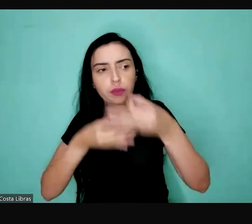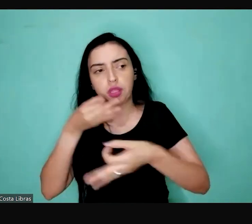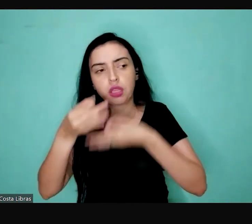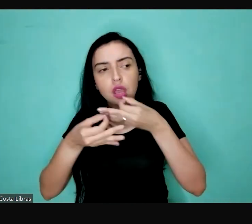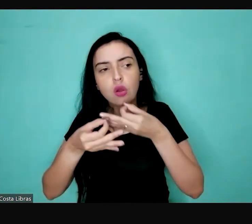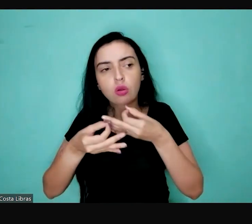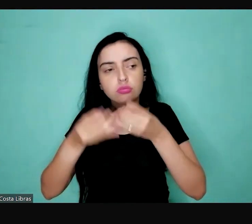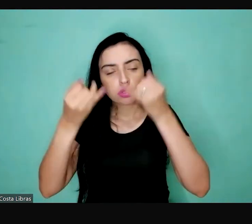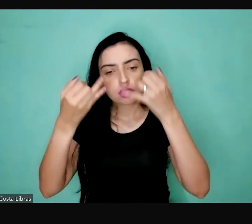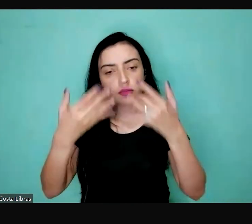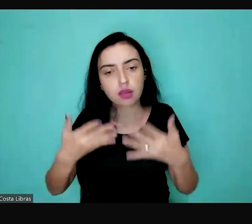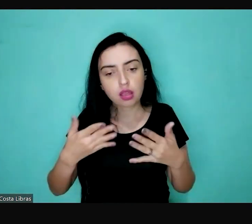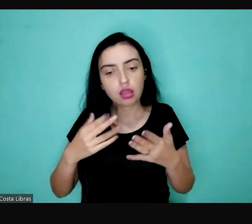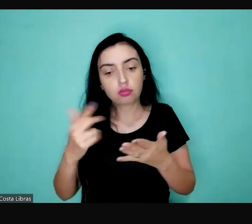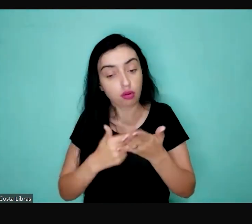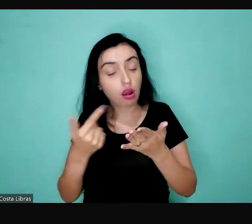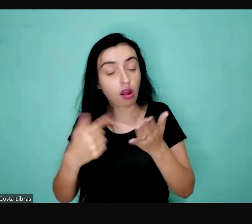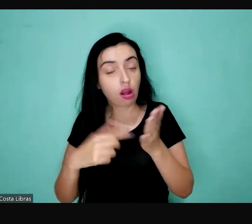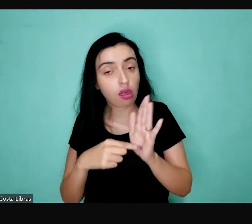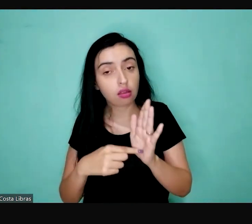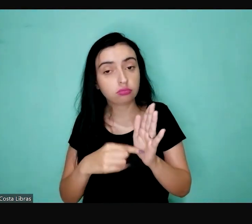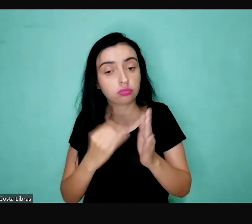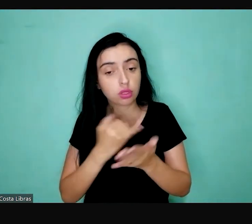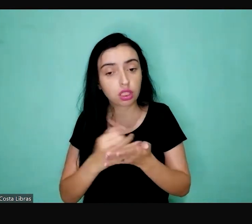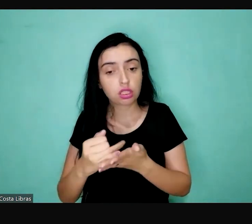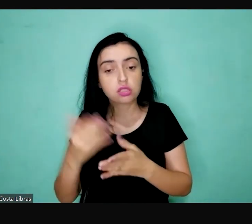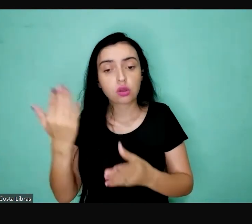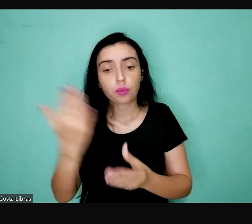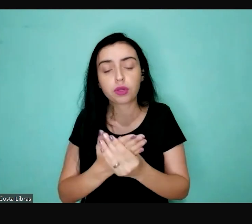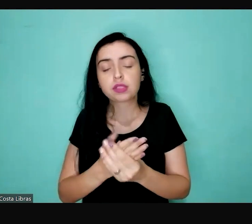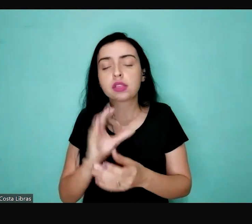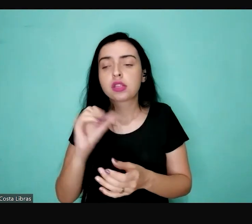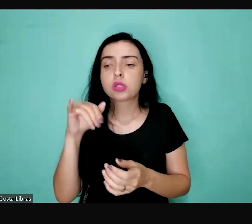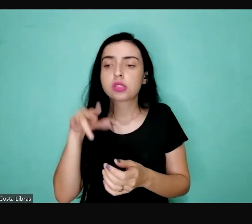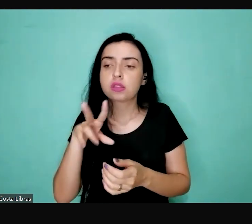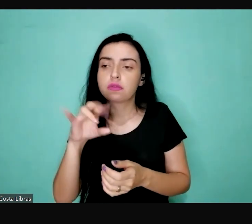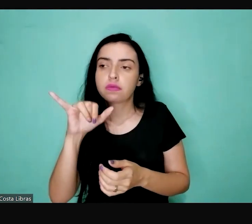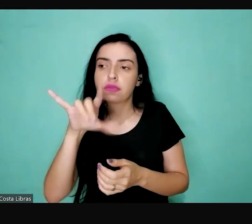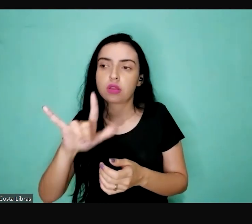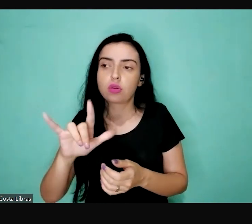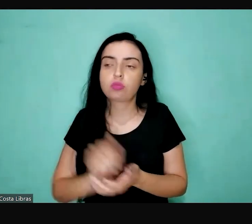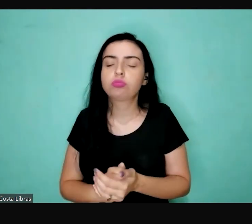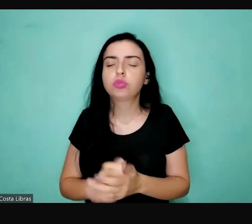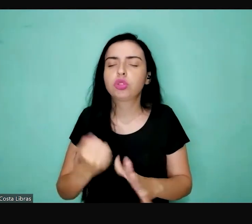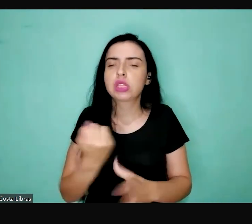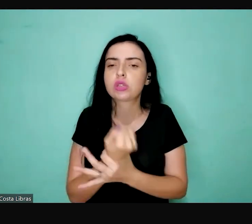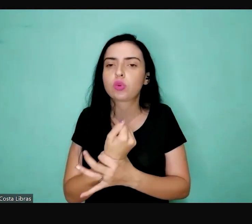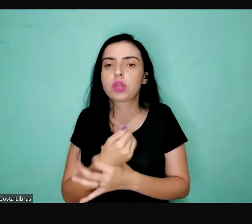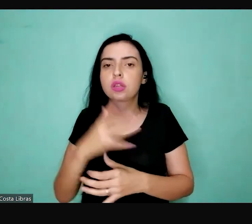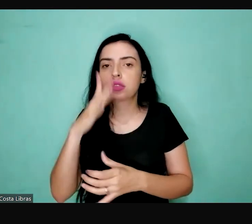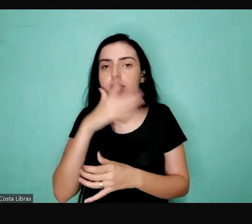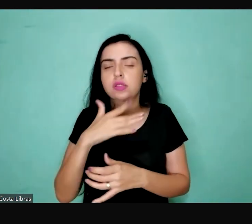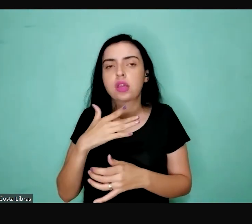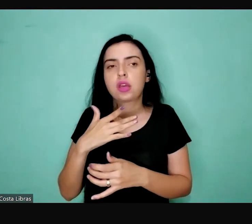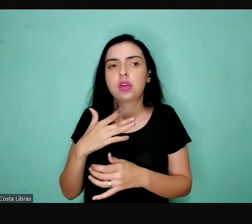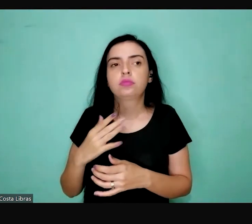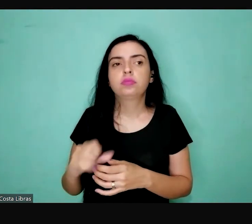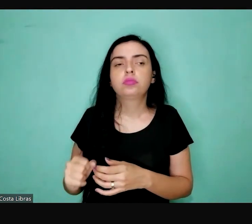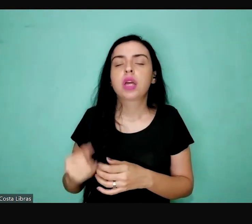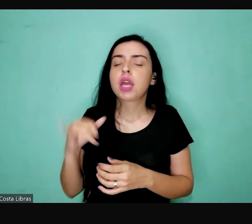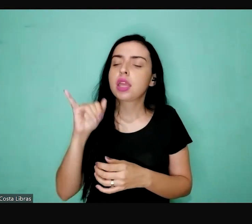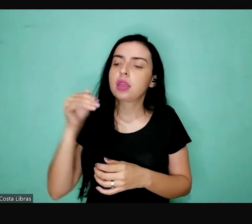e iniciou um processo civil de defesa da própria imagem, do honor,